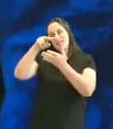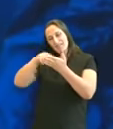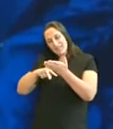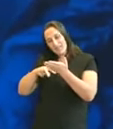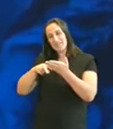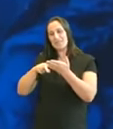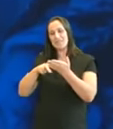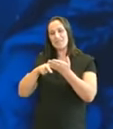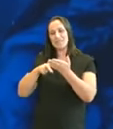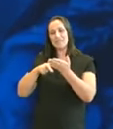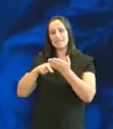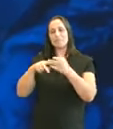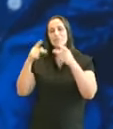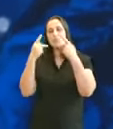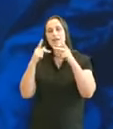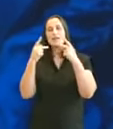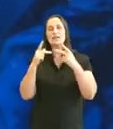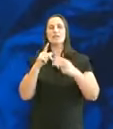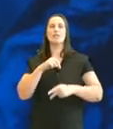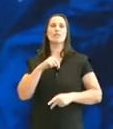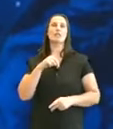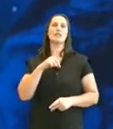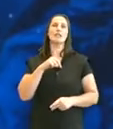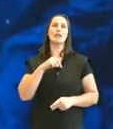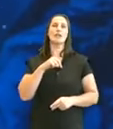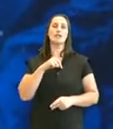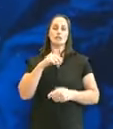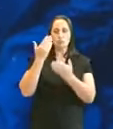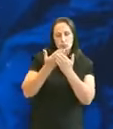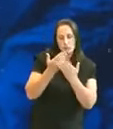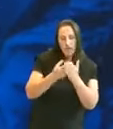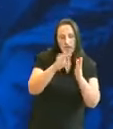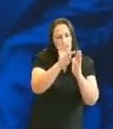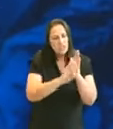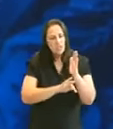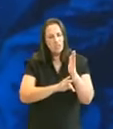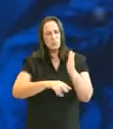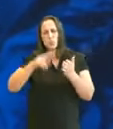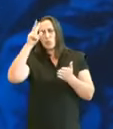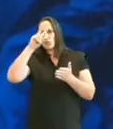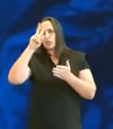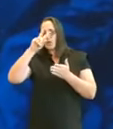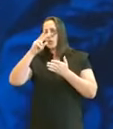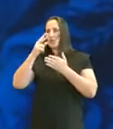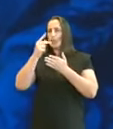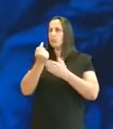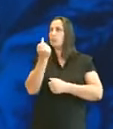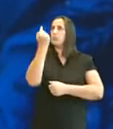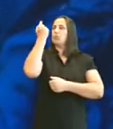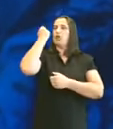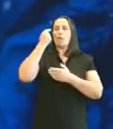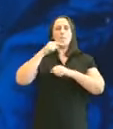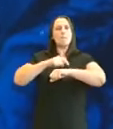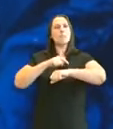desses sermões, e depois de estudar alguns outros textos históricos que falavam de outros momentos como